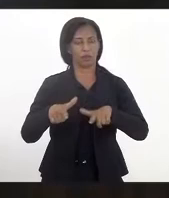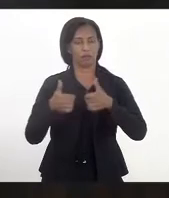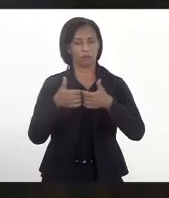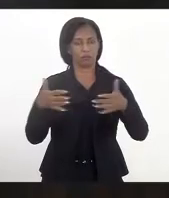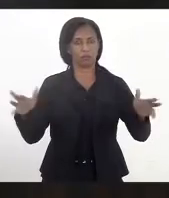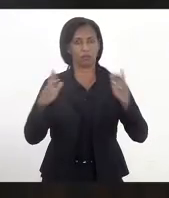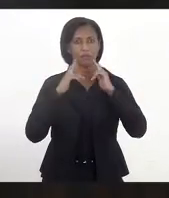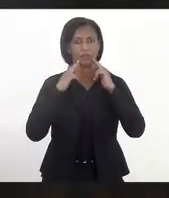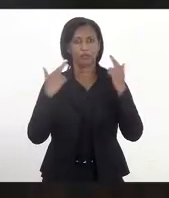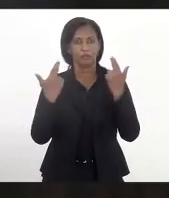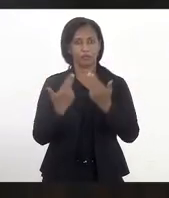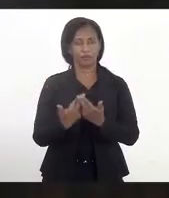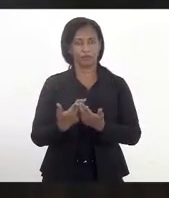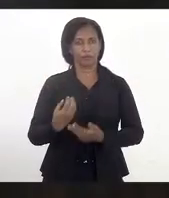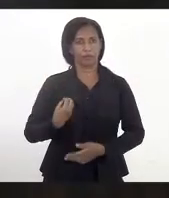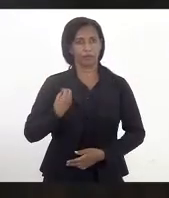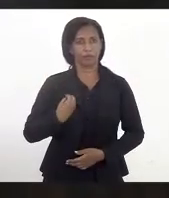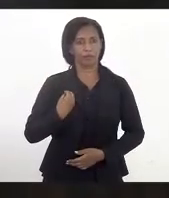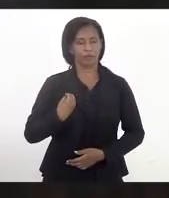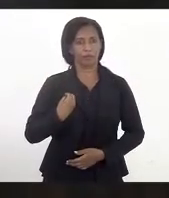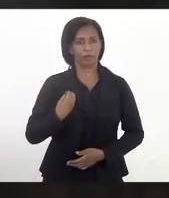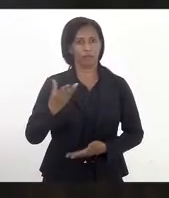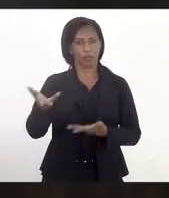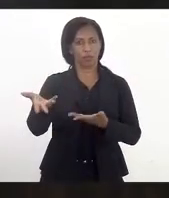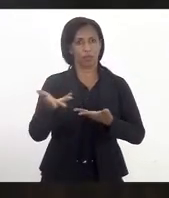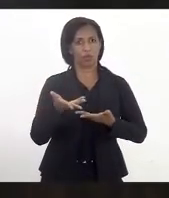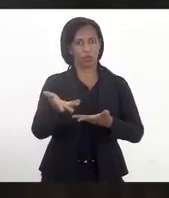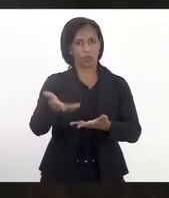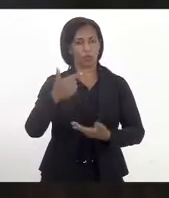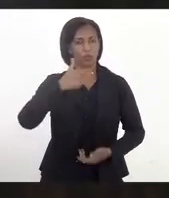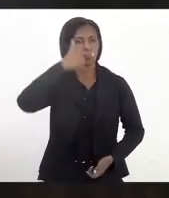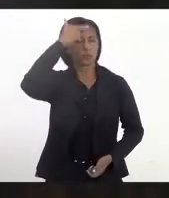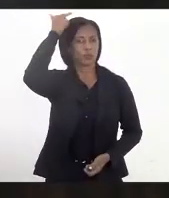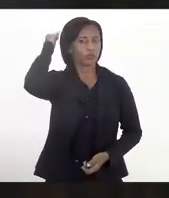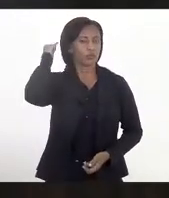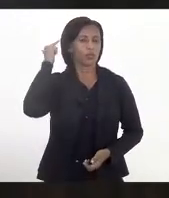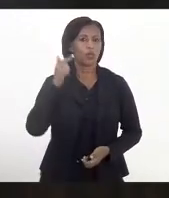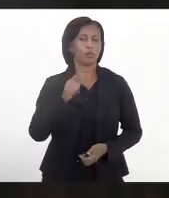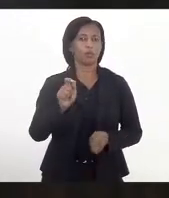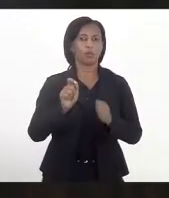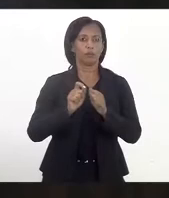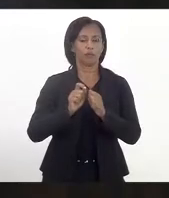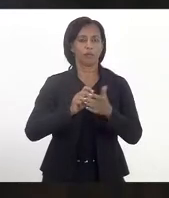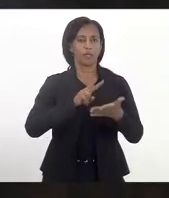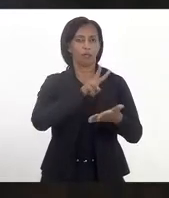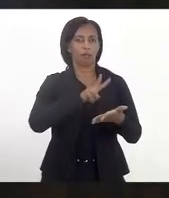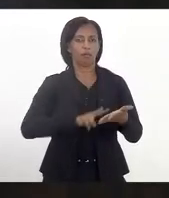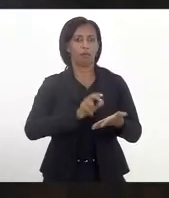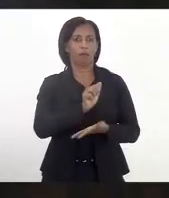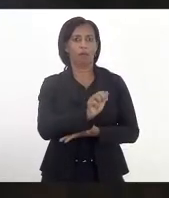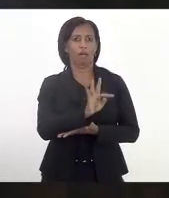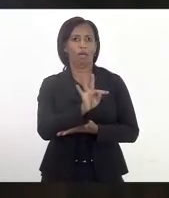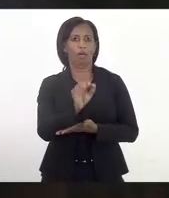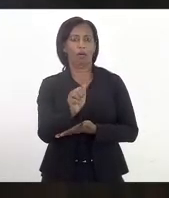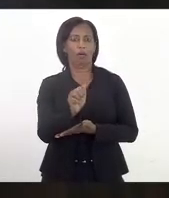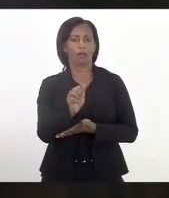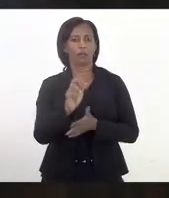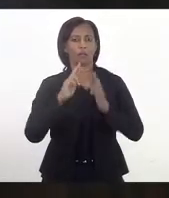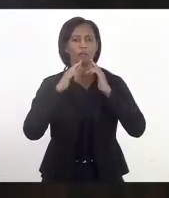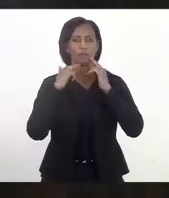aberto a sessão a presença convida o senhor Deputado Luiz Paulo para fazer a leitura da ata da sessão